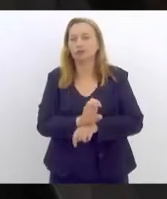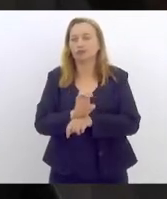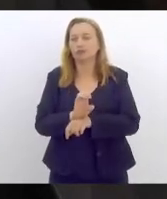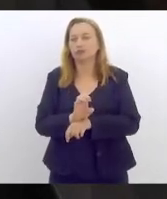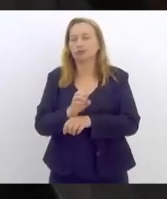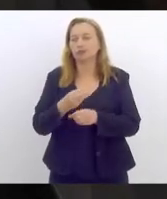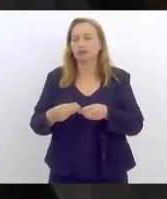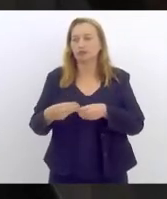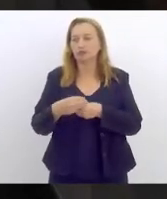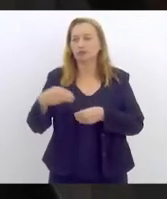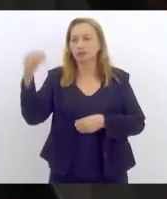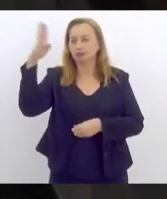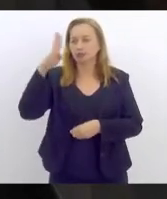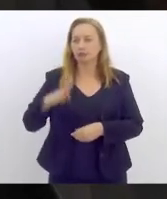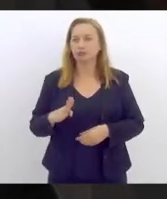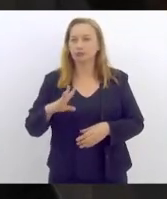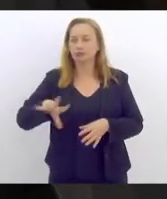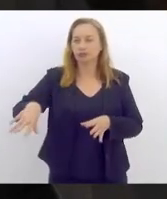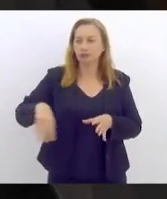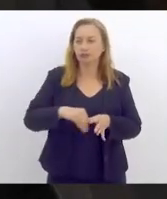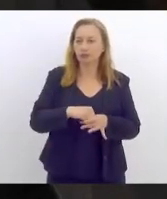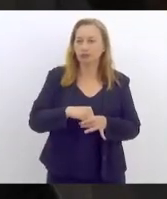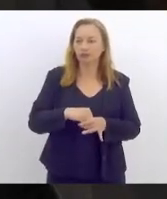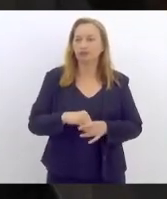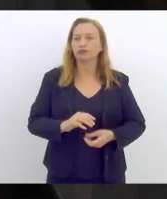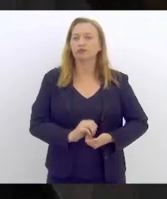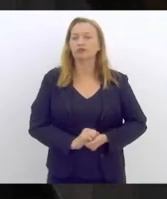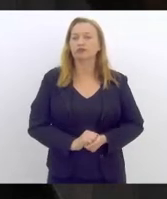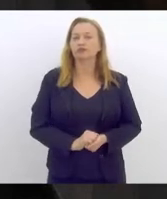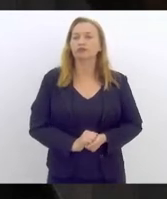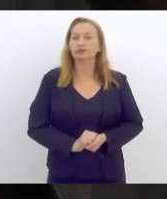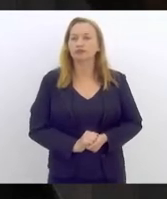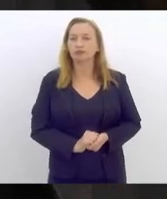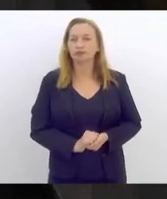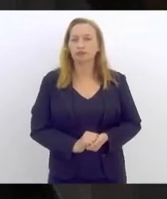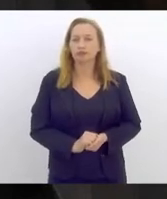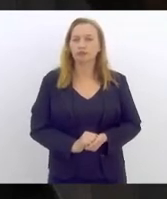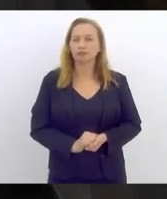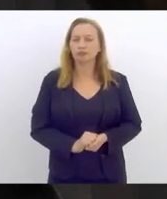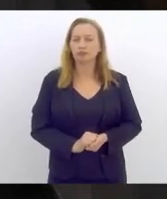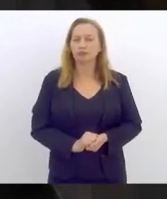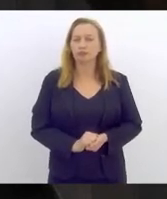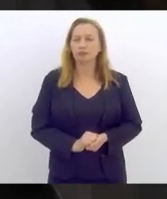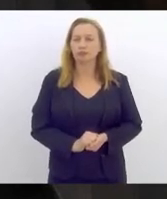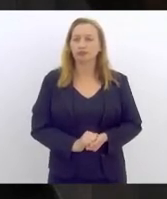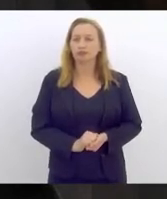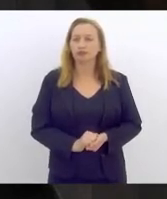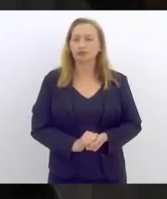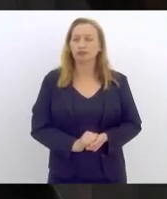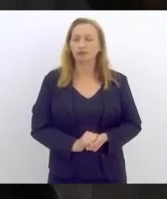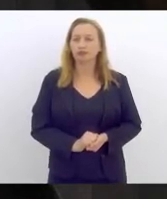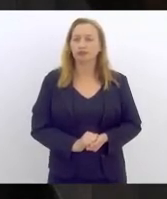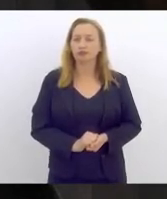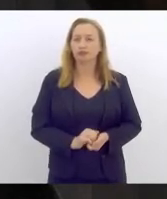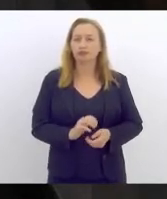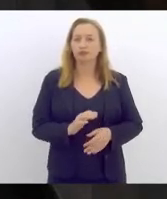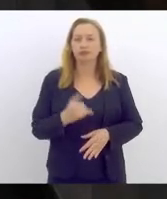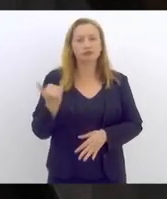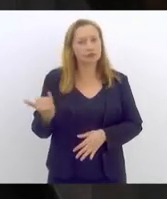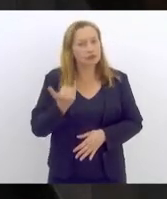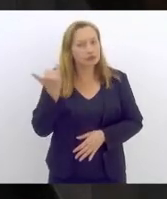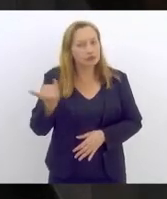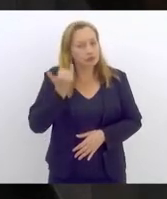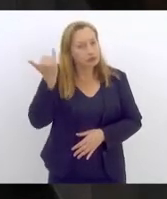a incluir a seu falante o que que são bens essenciais